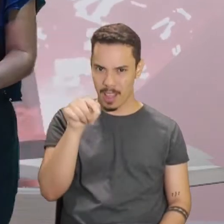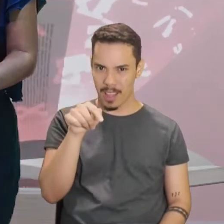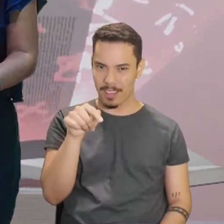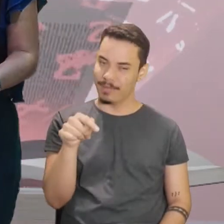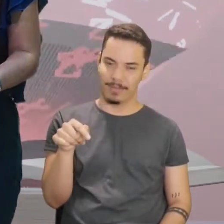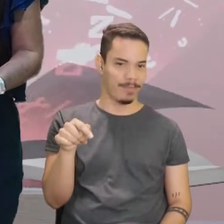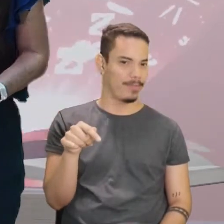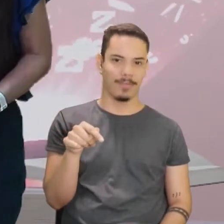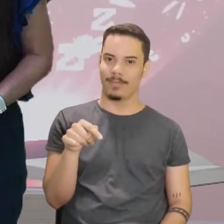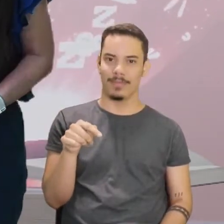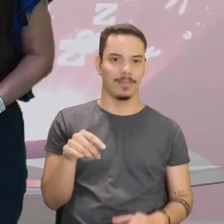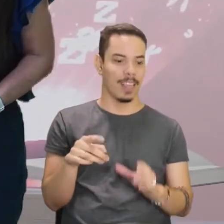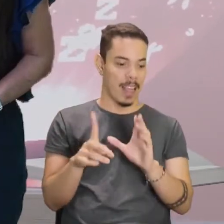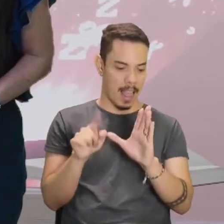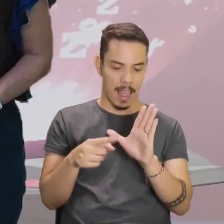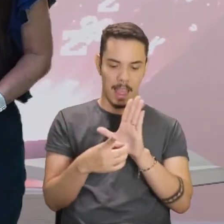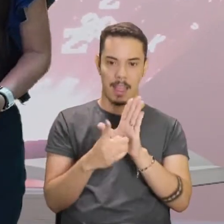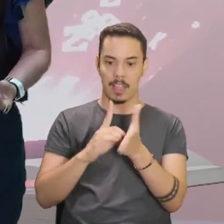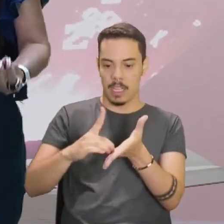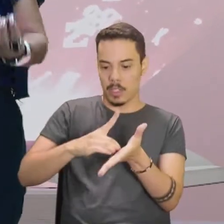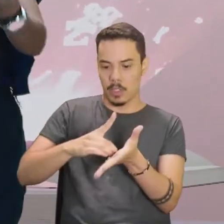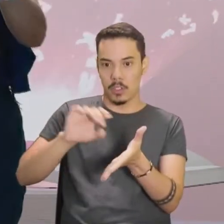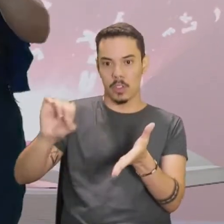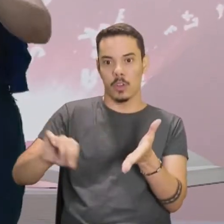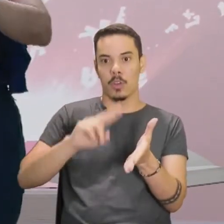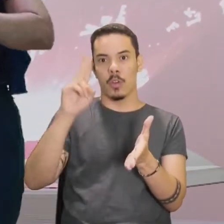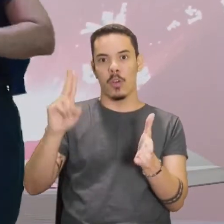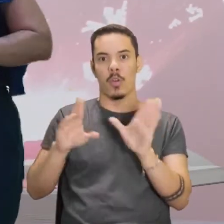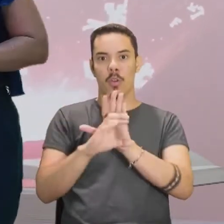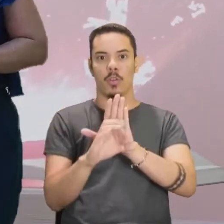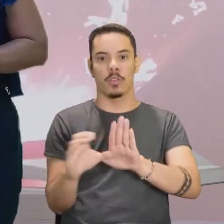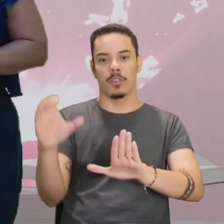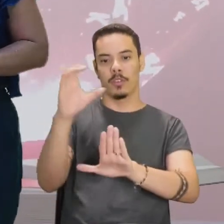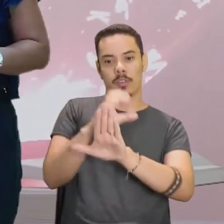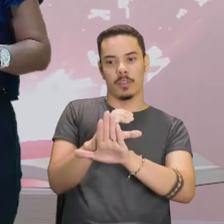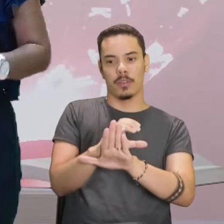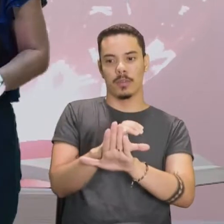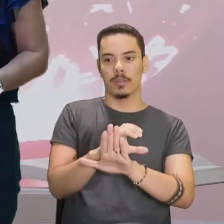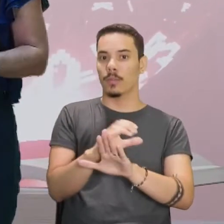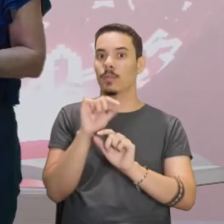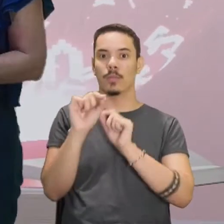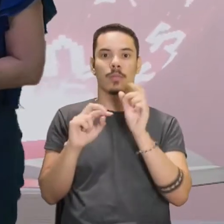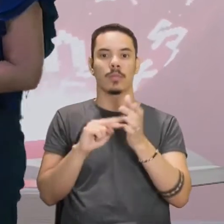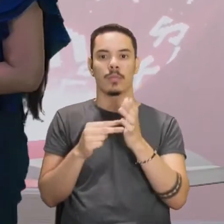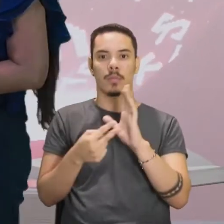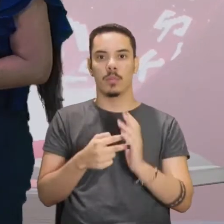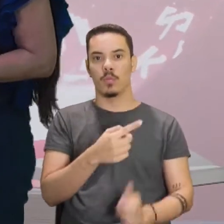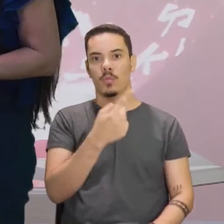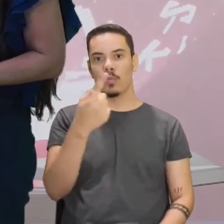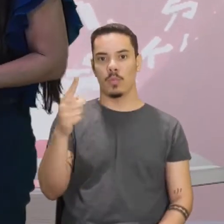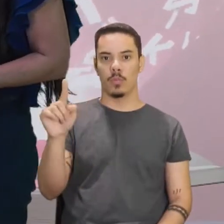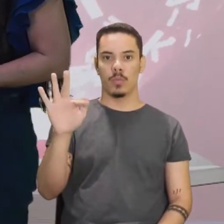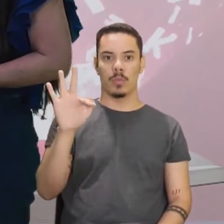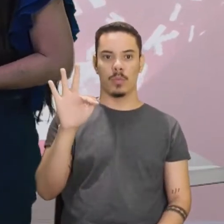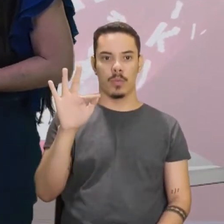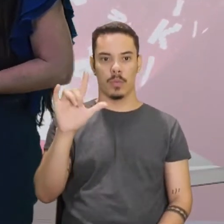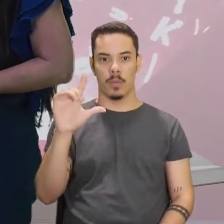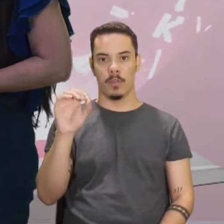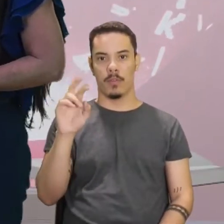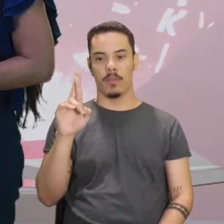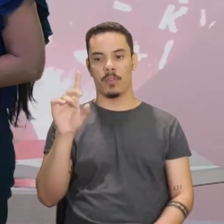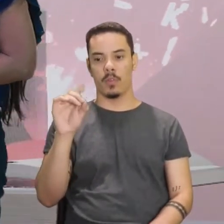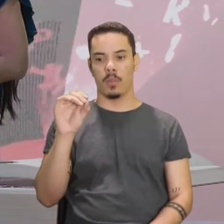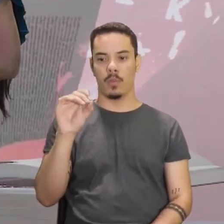sentido denotativo, ou é num sentido figurado? O que vem a ser essa última flor do Lácio, né?